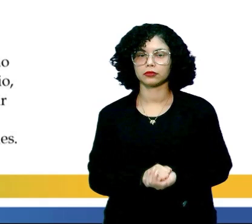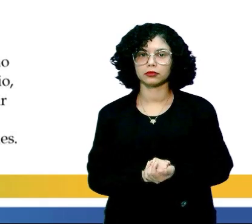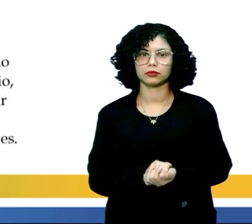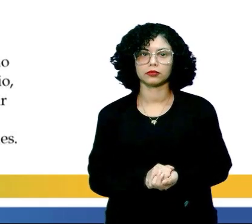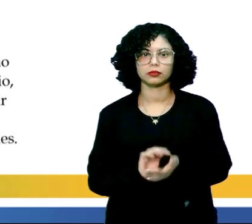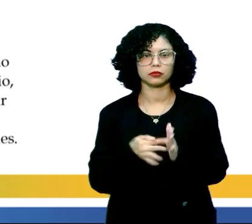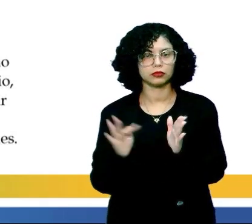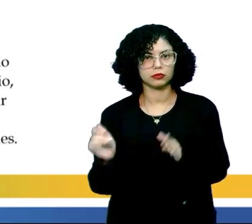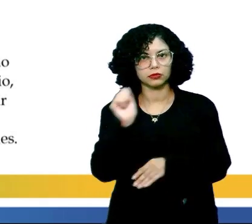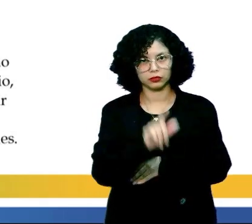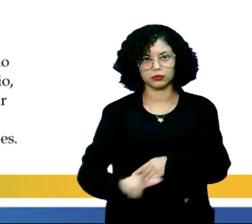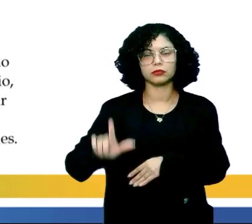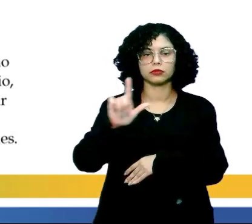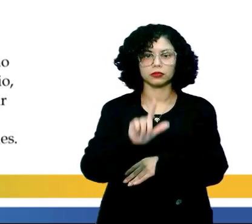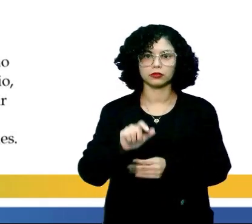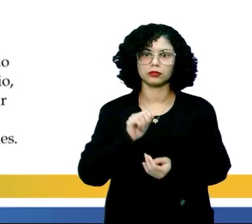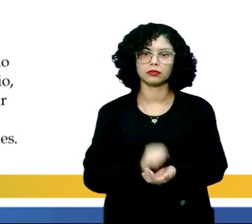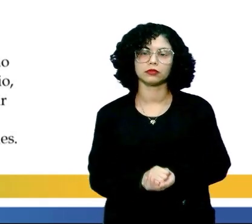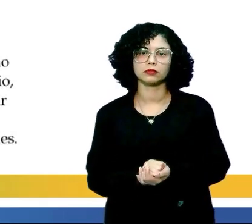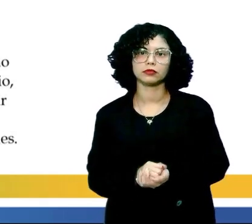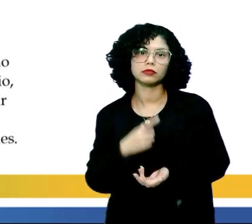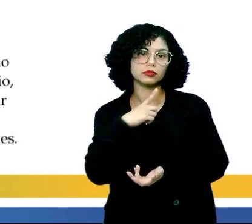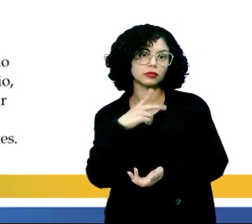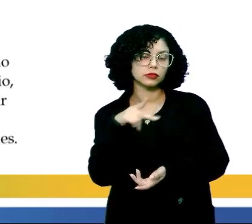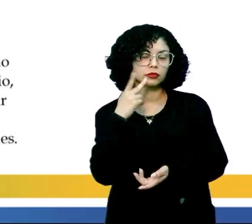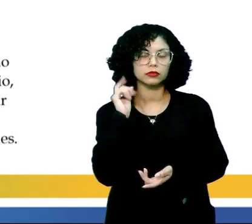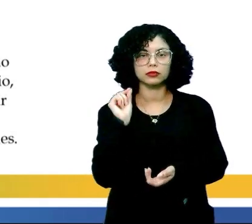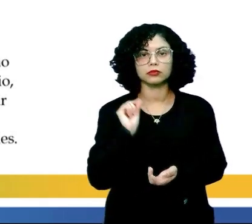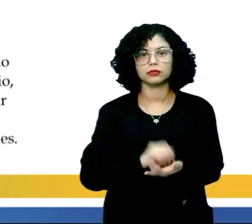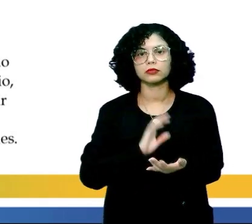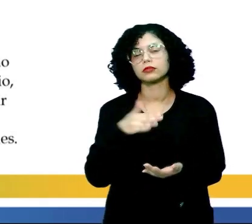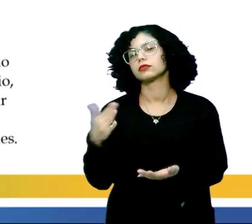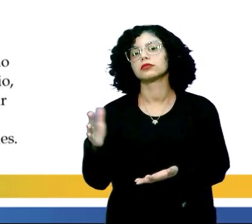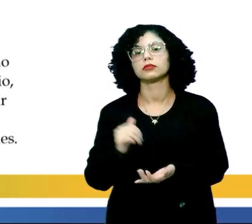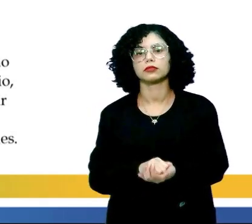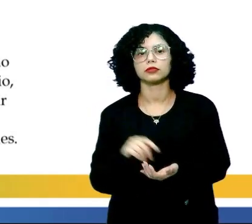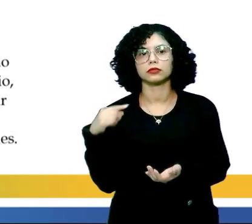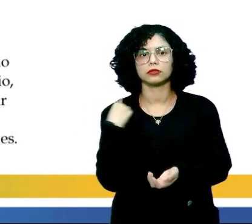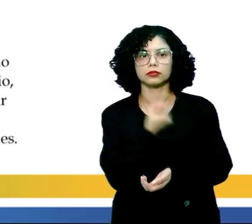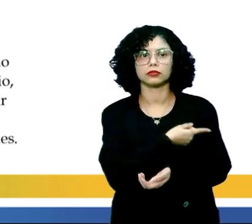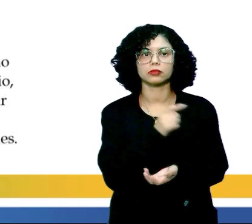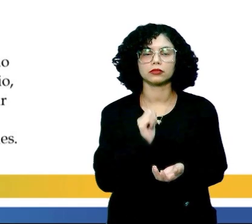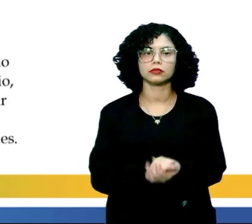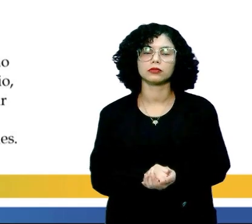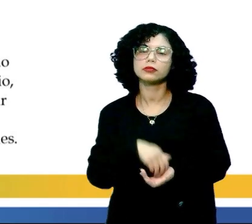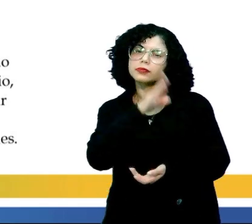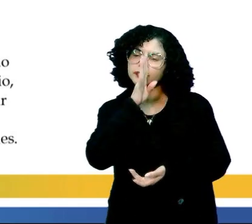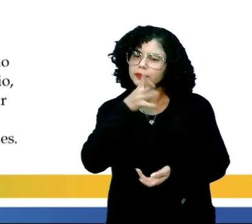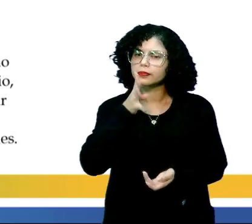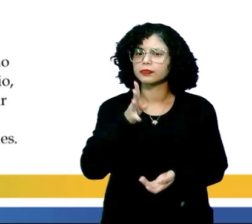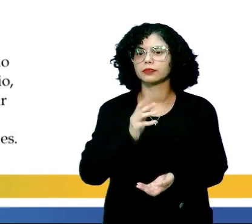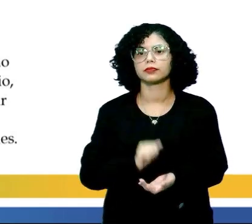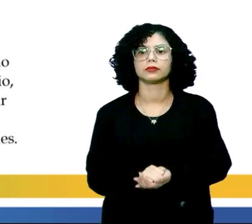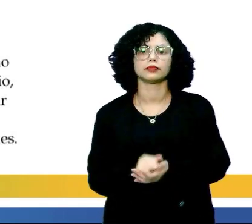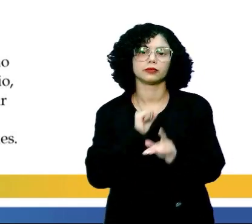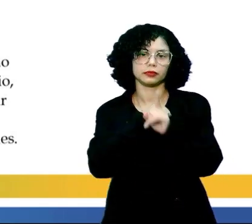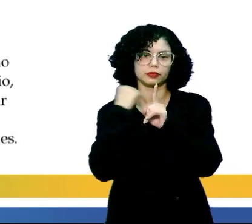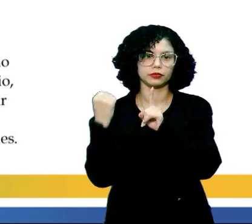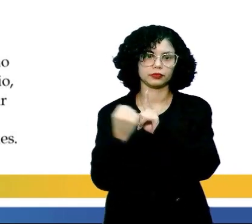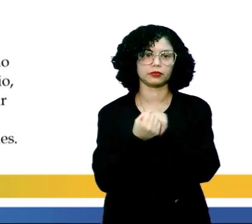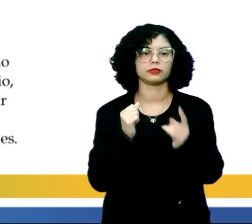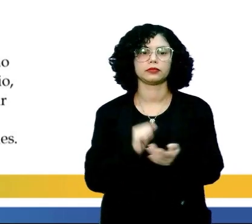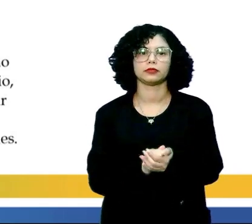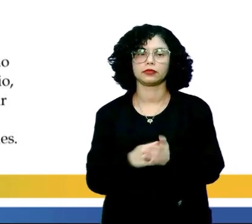das funções da literatura, e aí a gente falava, quando a gente falava da questão da crítica